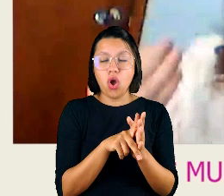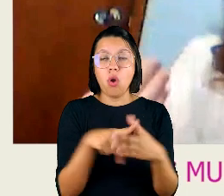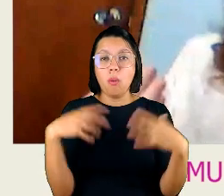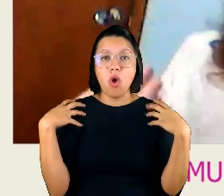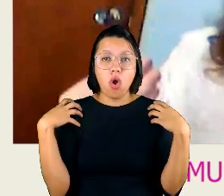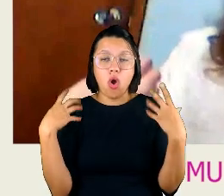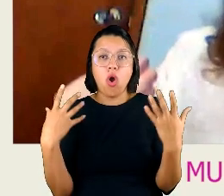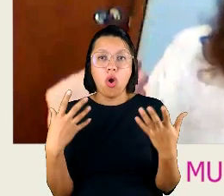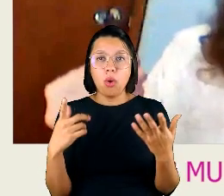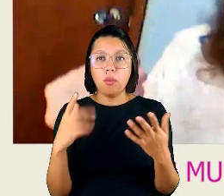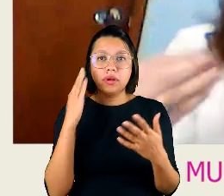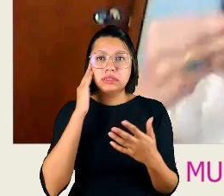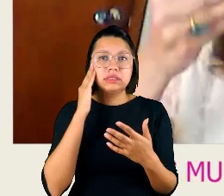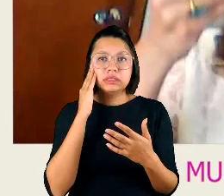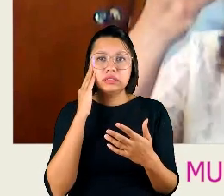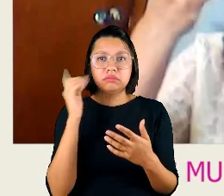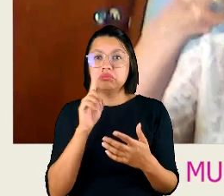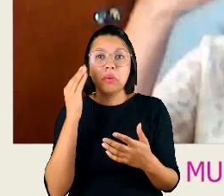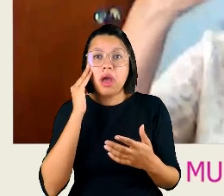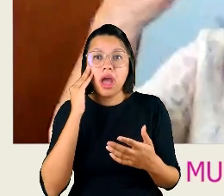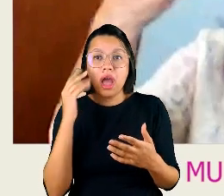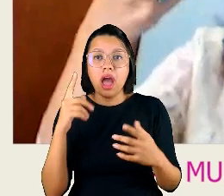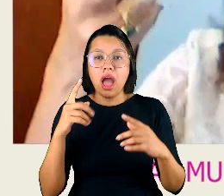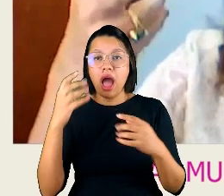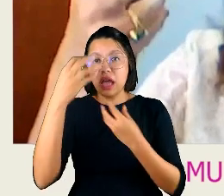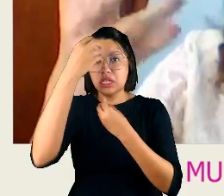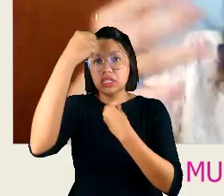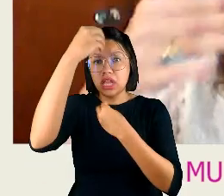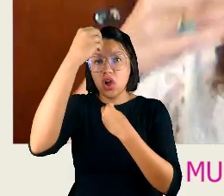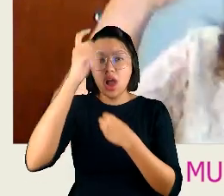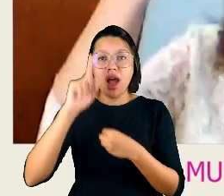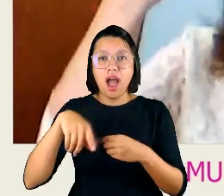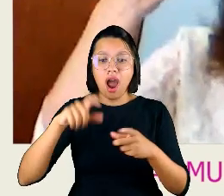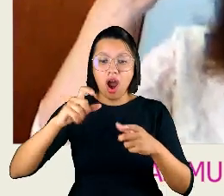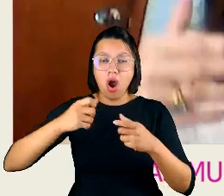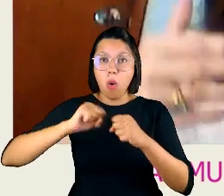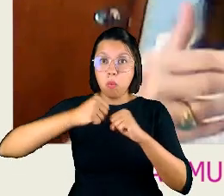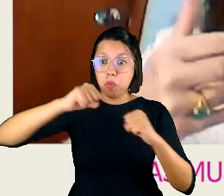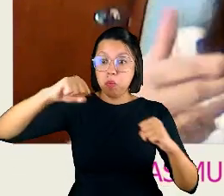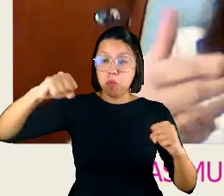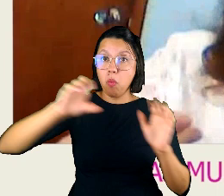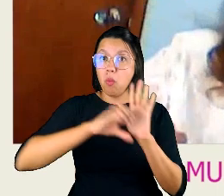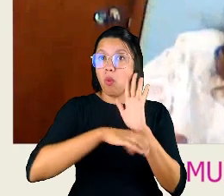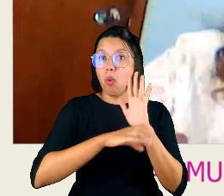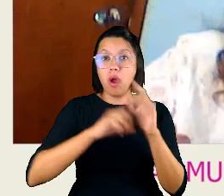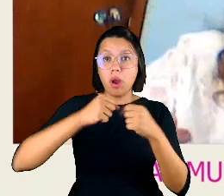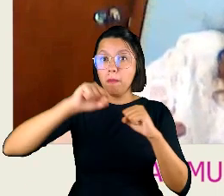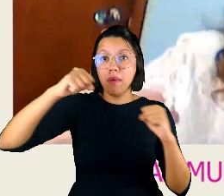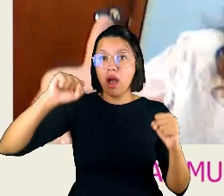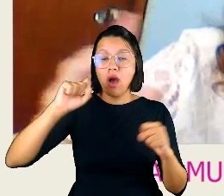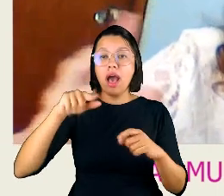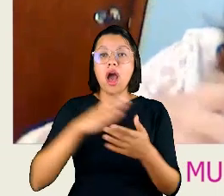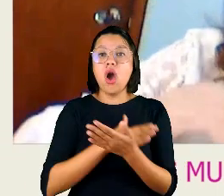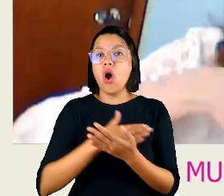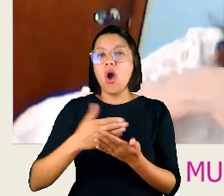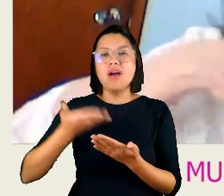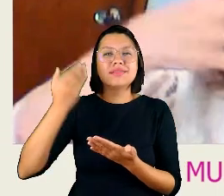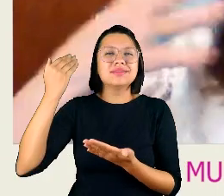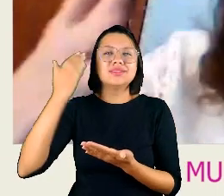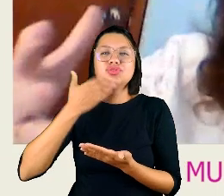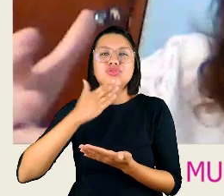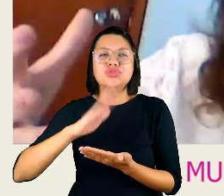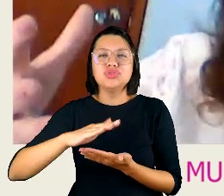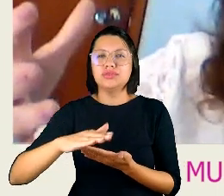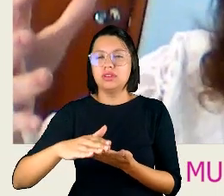não entender que a sexualidade é uma dimensão muito maior. Ela começa lá na infância,